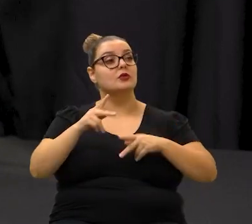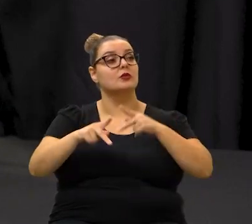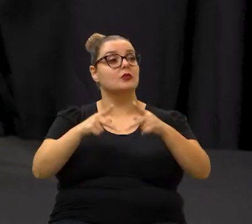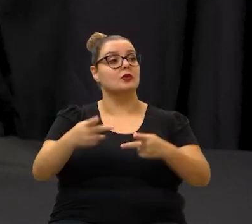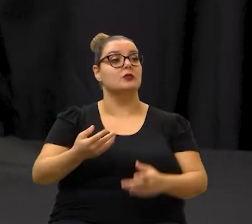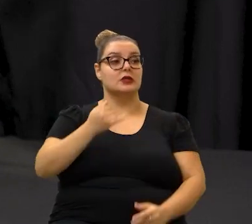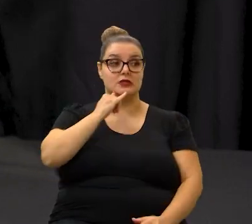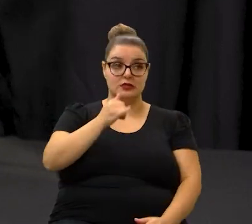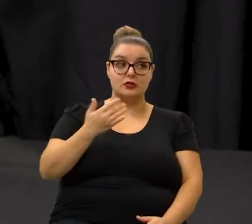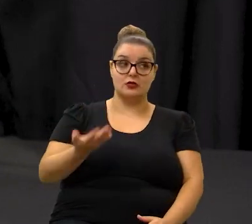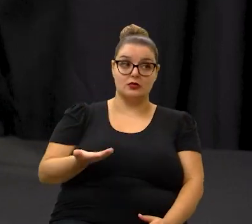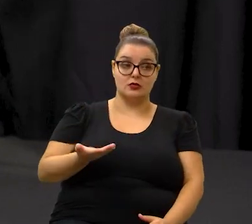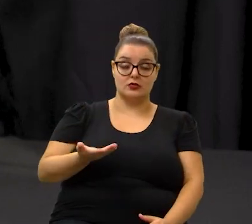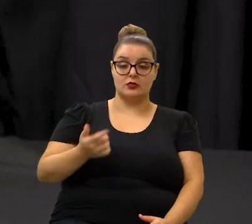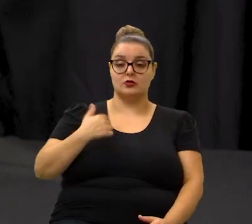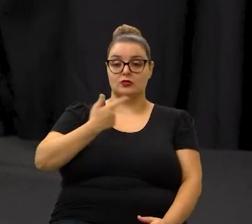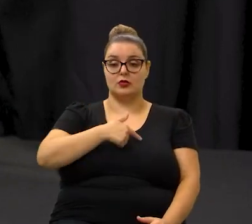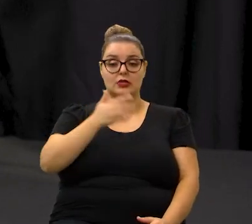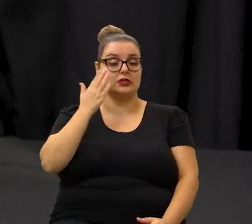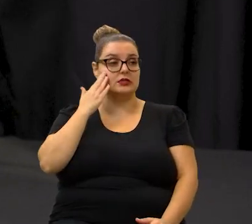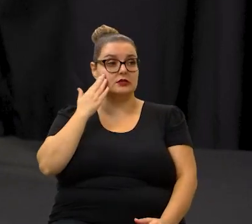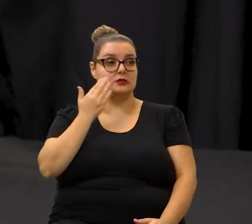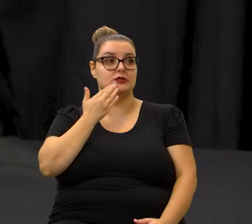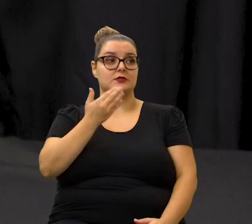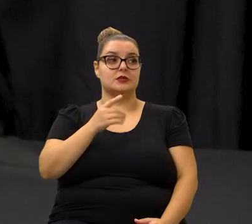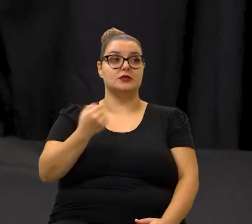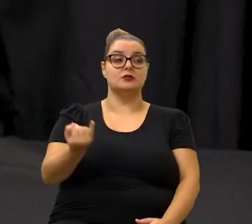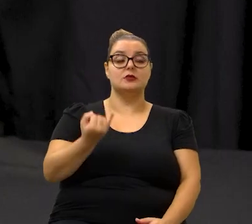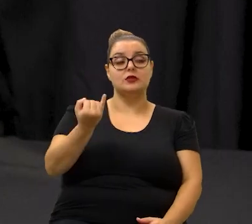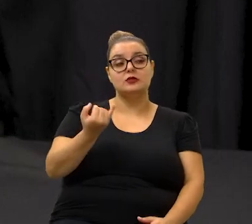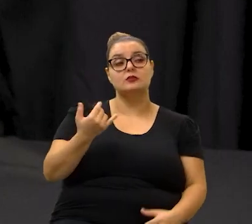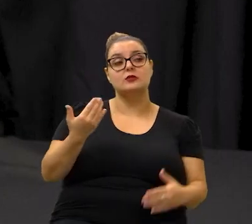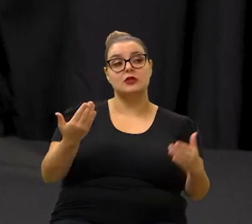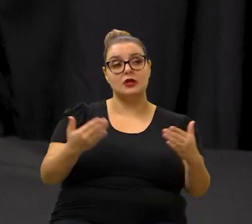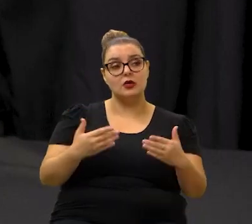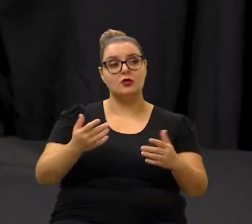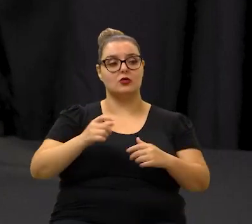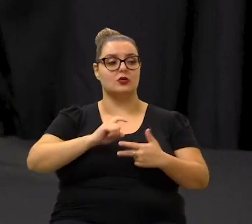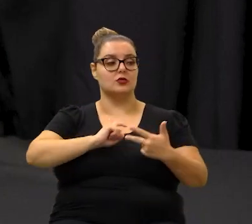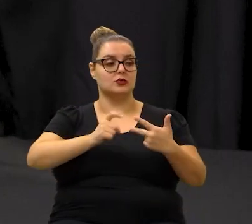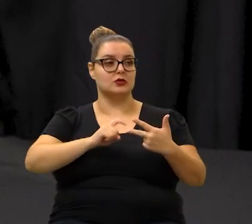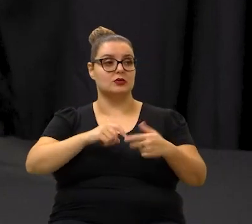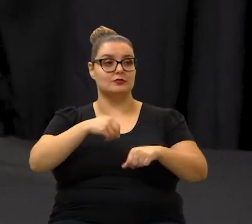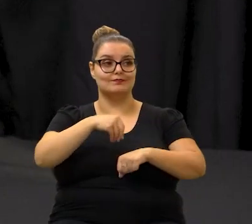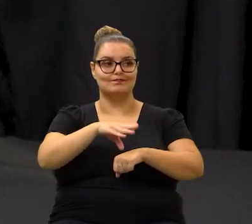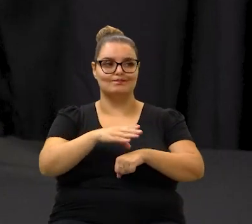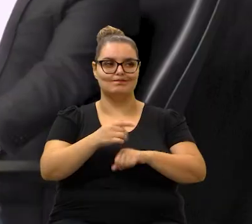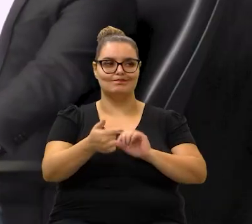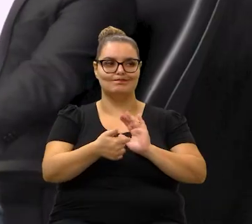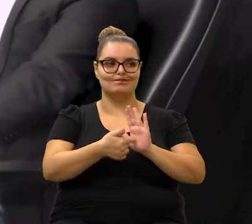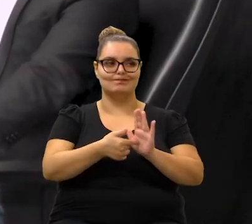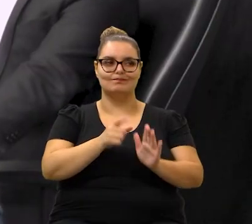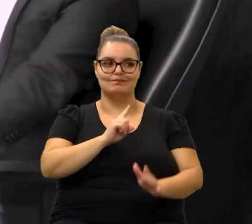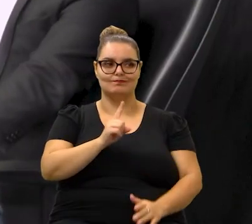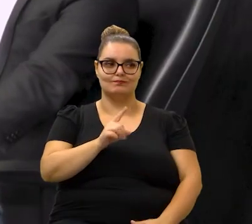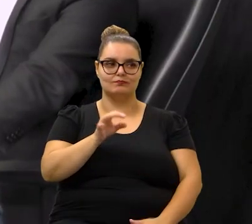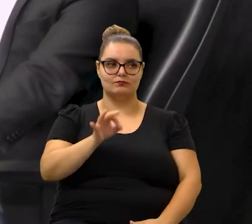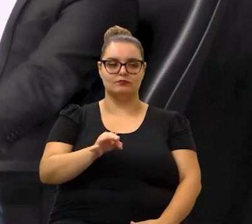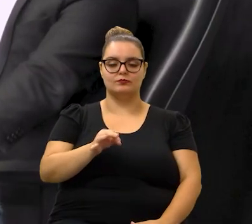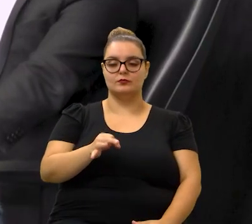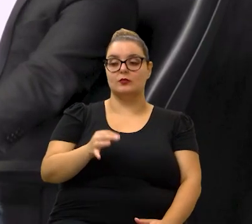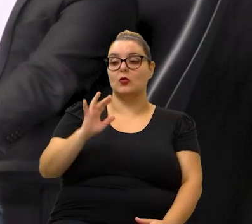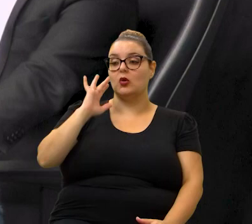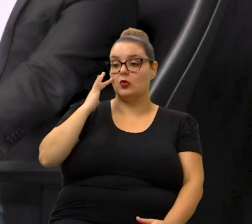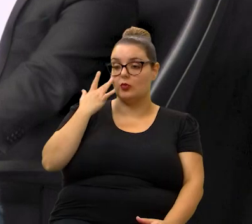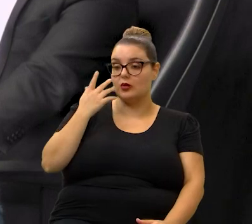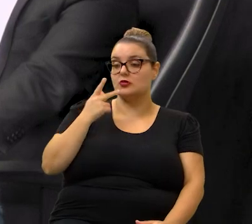população para dizer olha a gente sabe que essa demanda é importante mas agora o Executivo apontou que não dá eu acho Mirna que a gente tem que